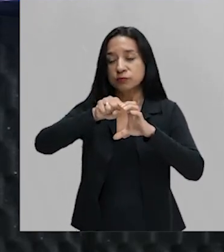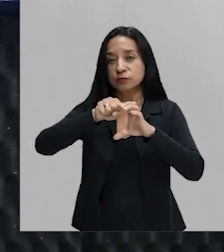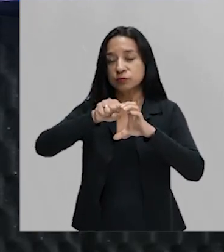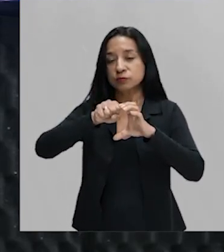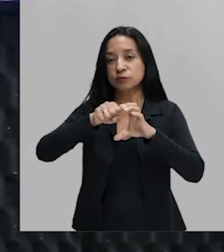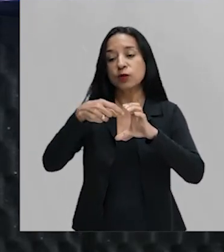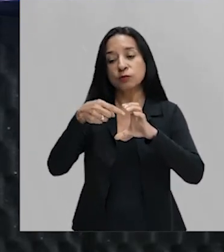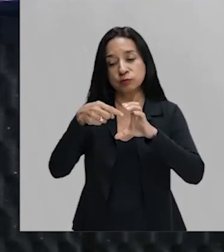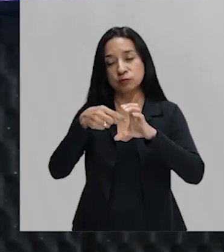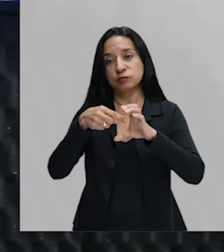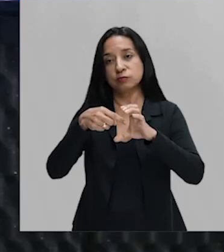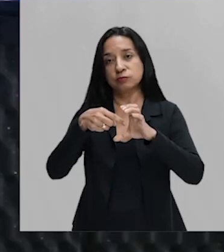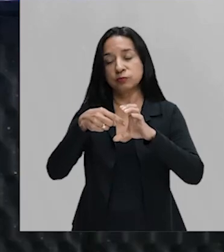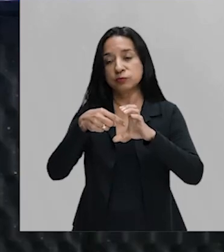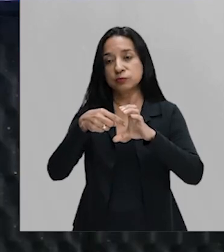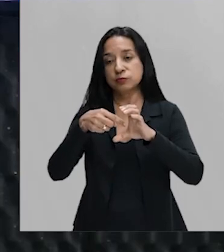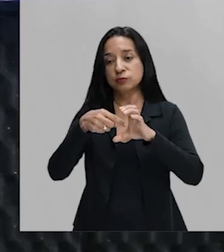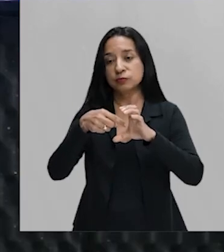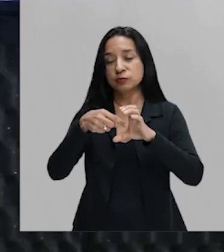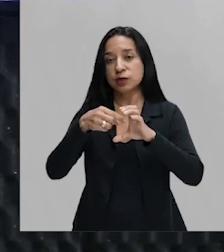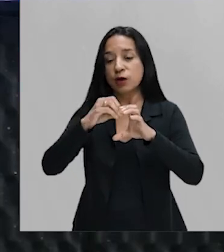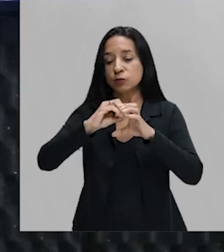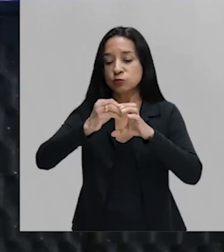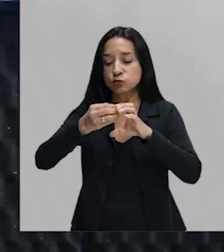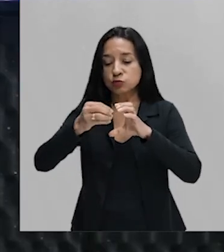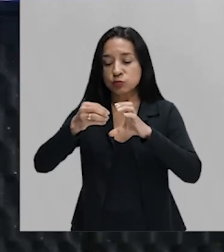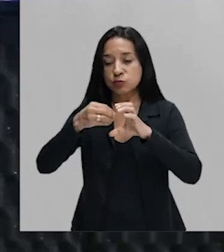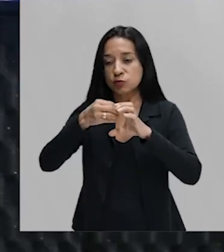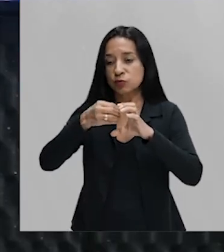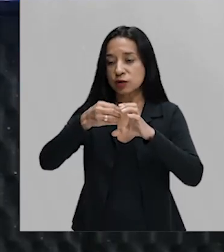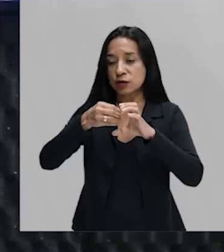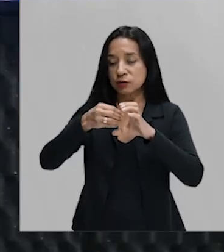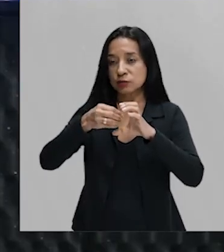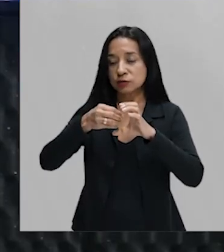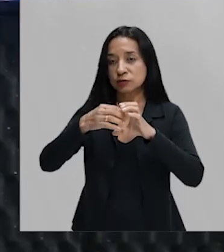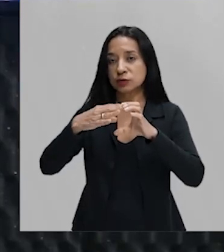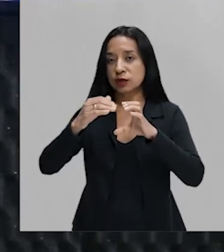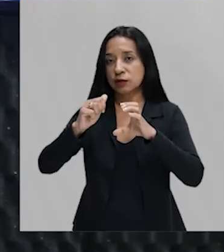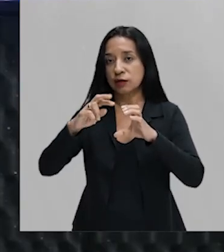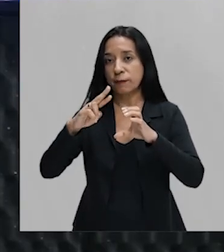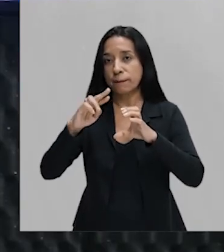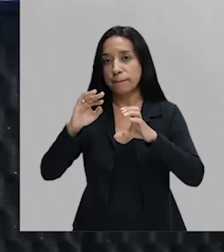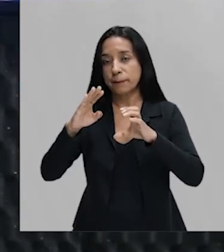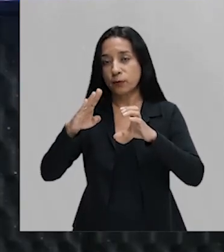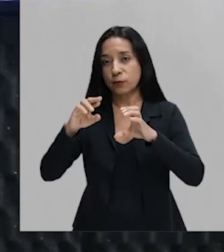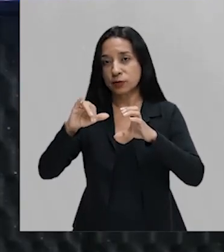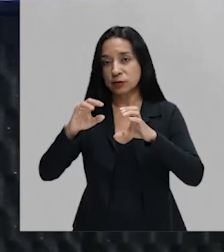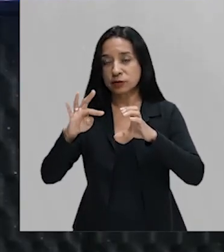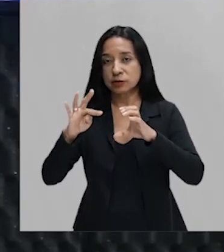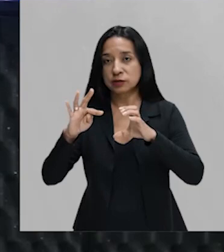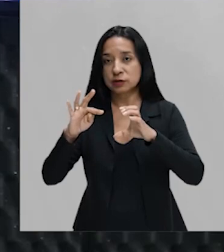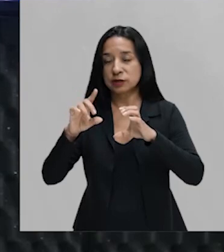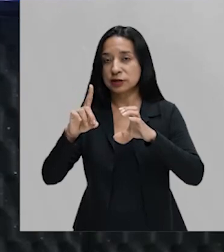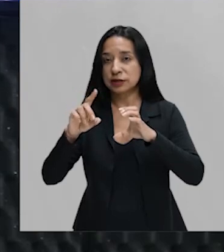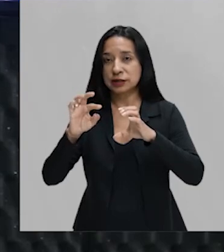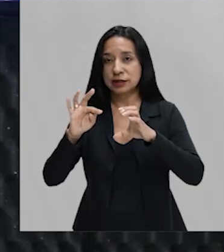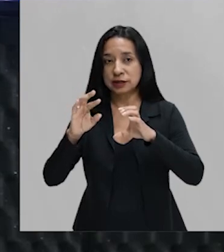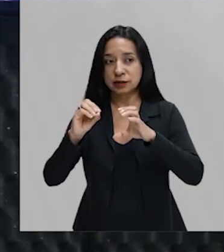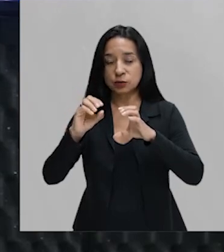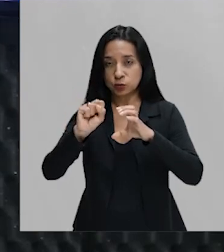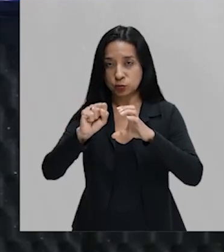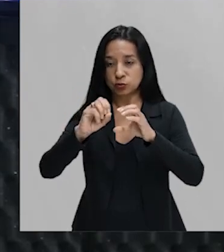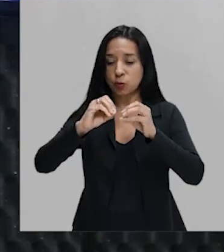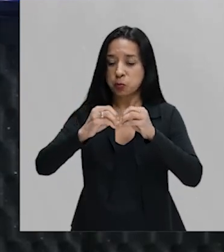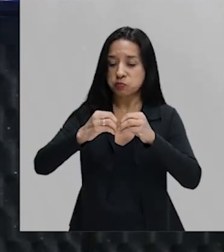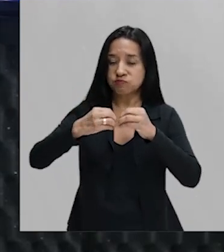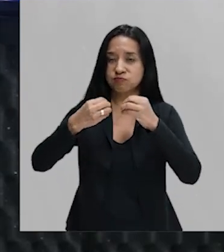de respiração celular, as moléculas de carboidrato, né, como por exemplo a glicose, elas são quebradas. Então,